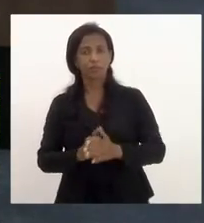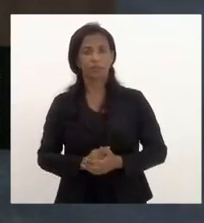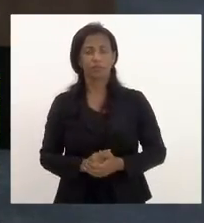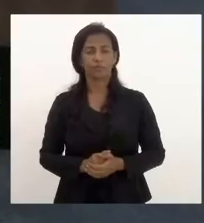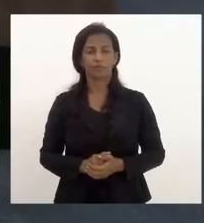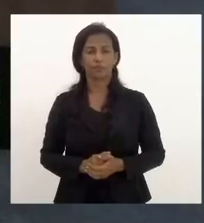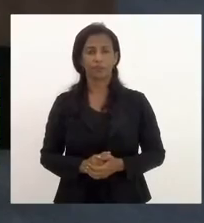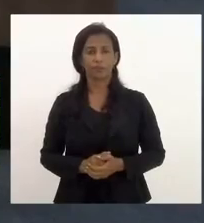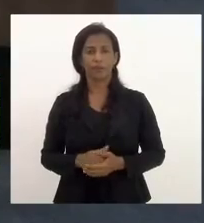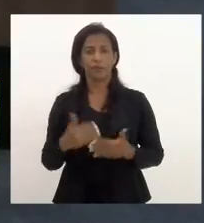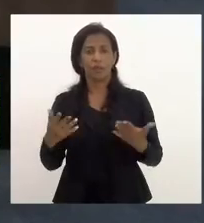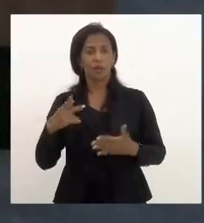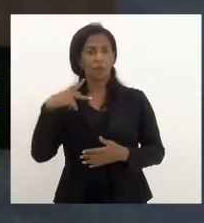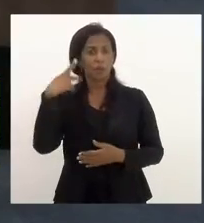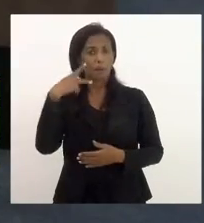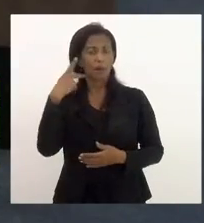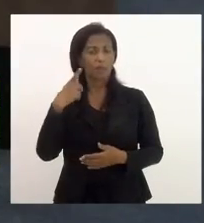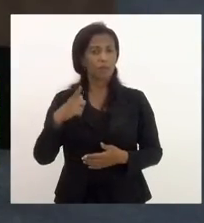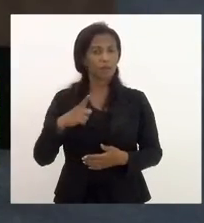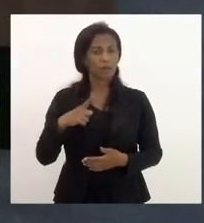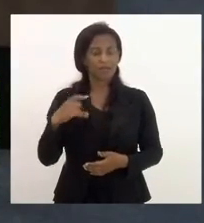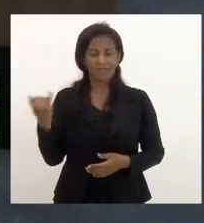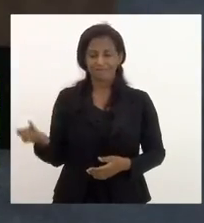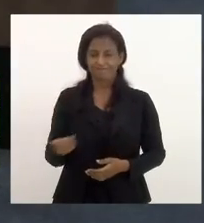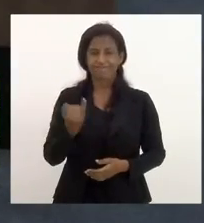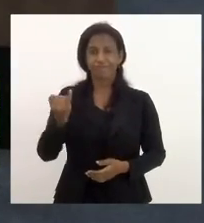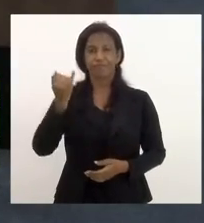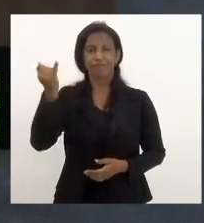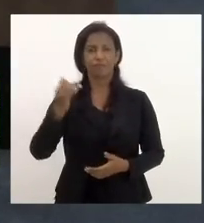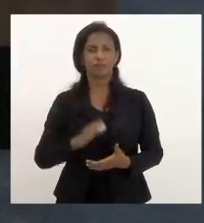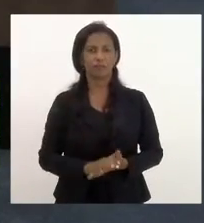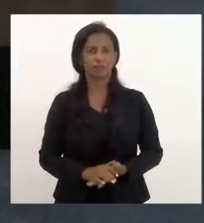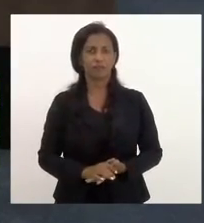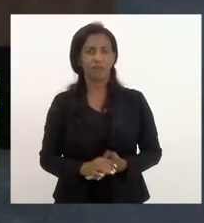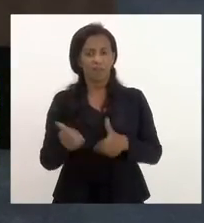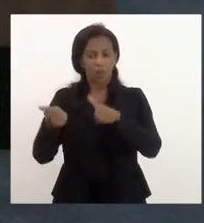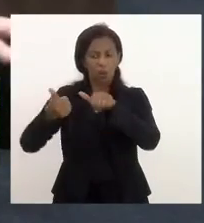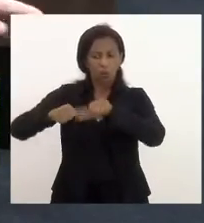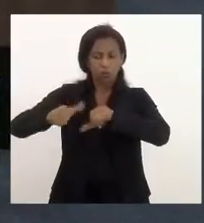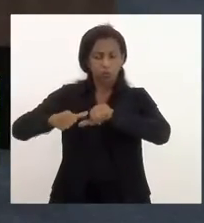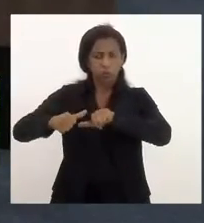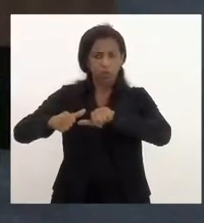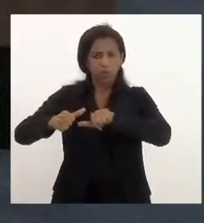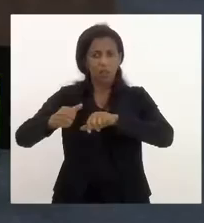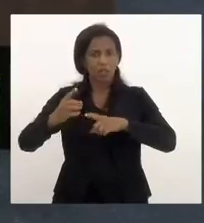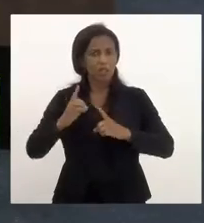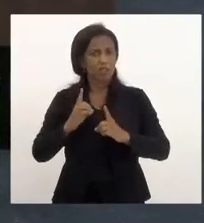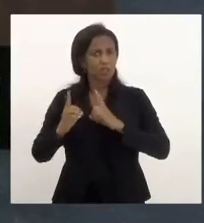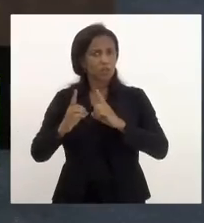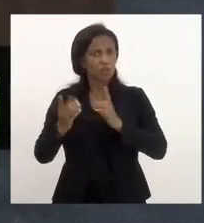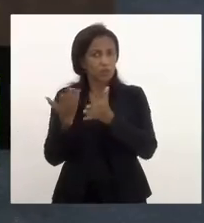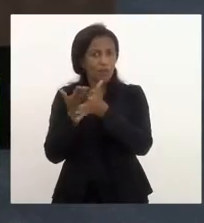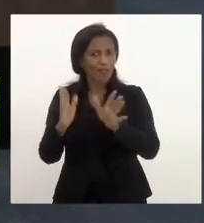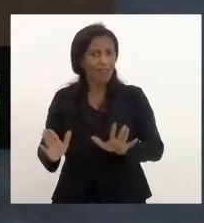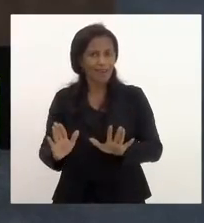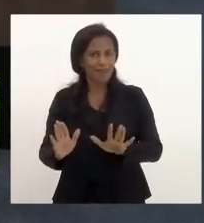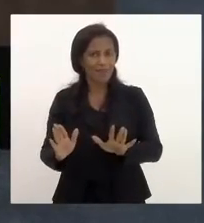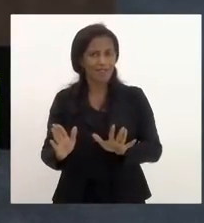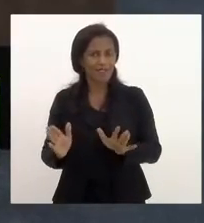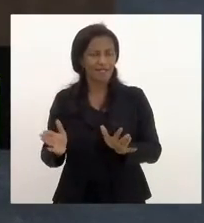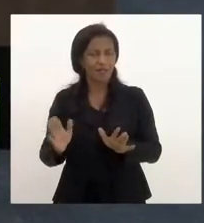então o pagamento vai ter um papel muito importante e essa discussão não se encerra só que o regime de recuperação fiscal